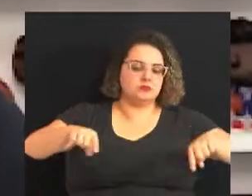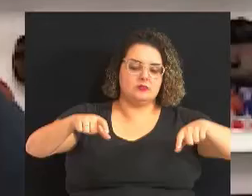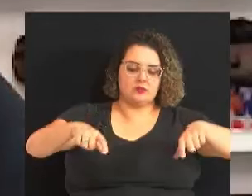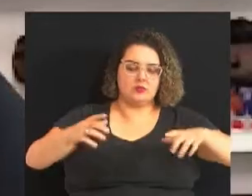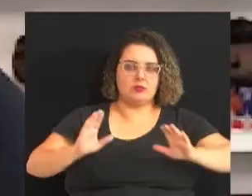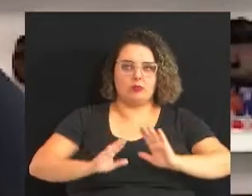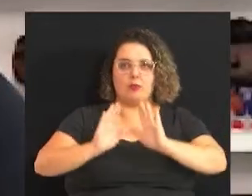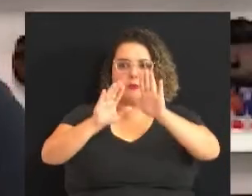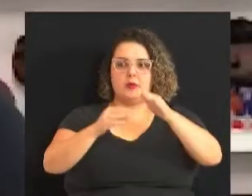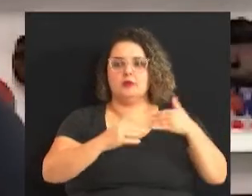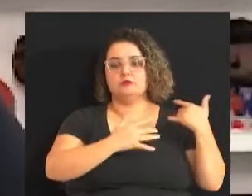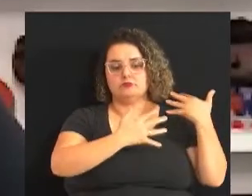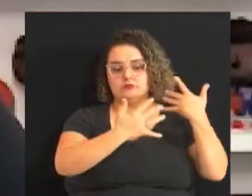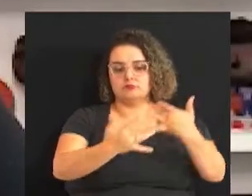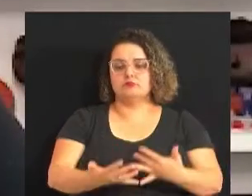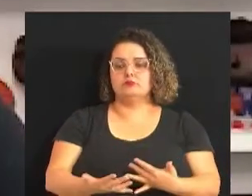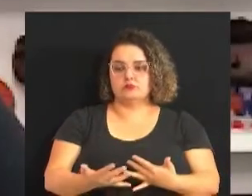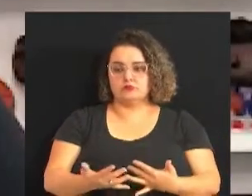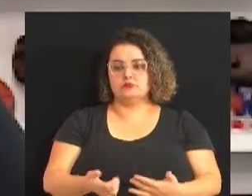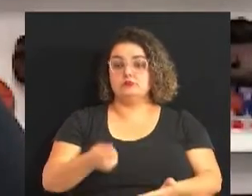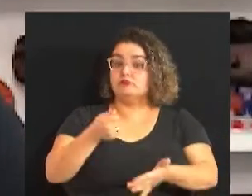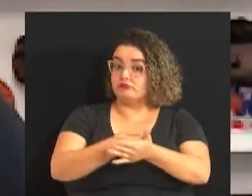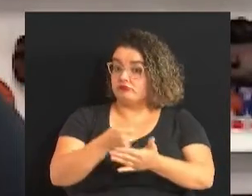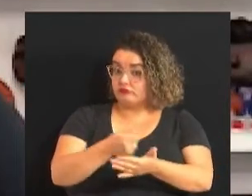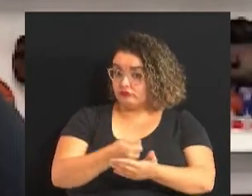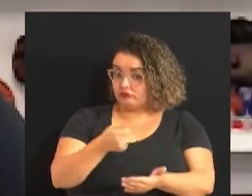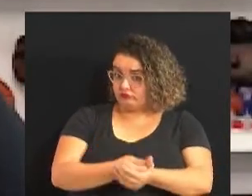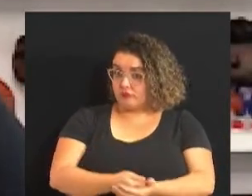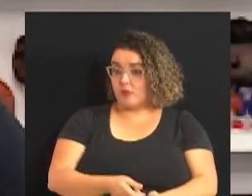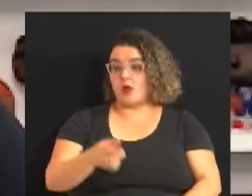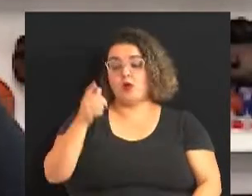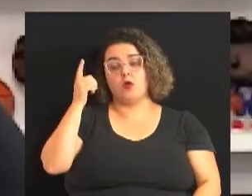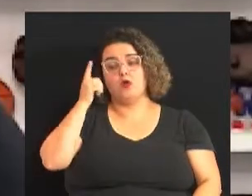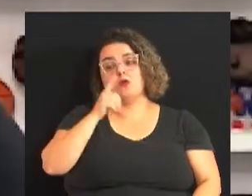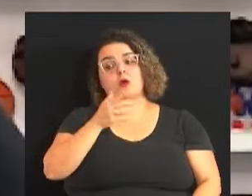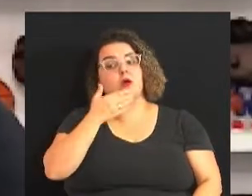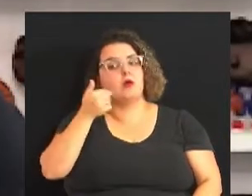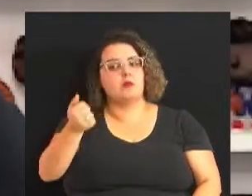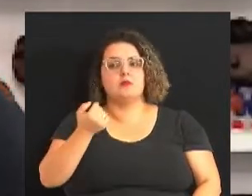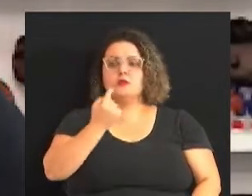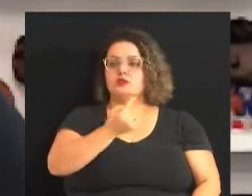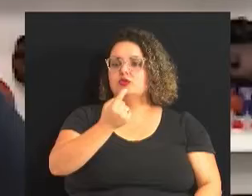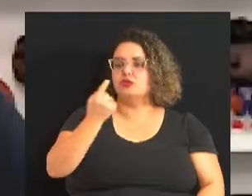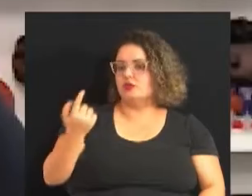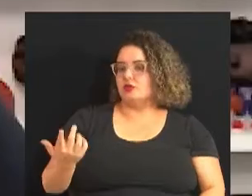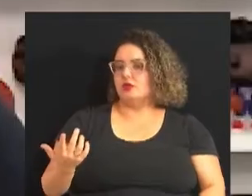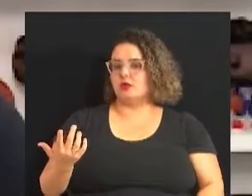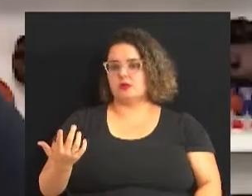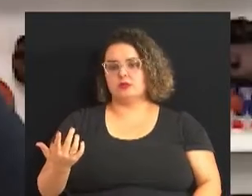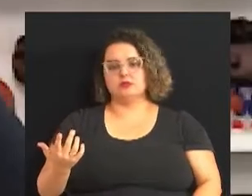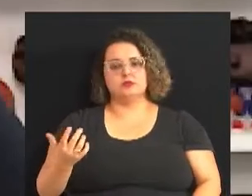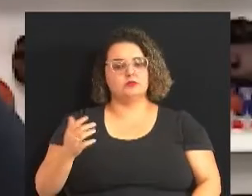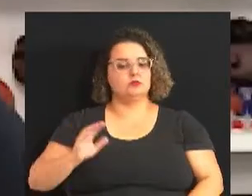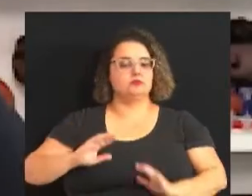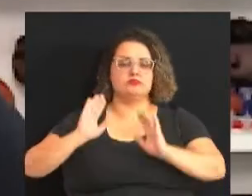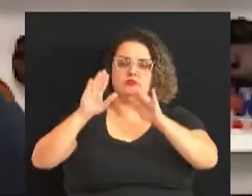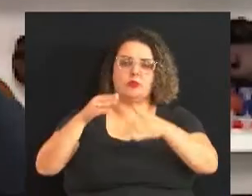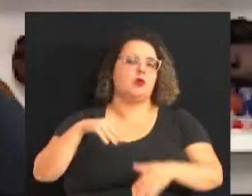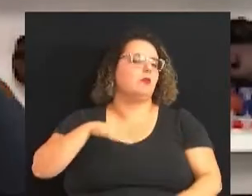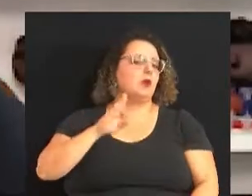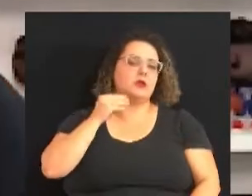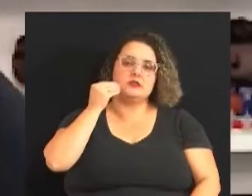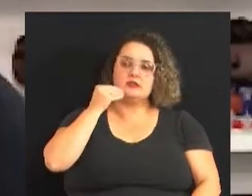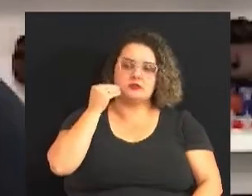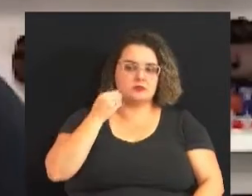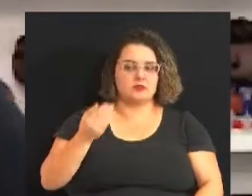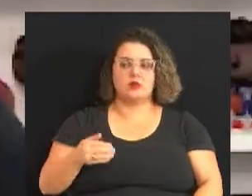anos. Eu acho que é um cara rigoroso, é um cara que consegue extrair o melhor de cada caso, tanto dos jogadores mais experientes como dos